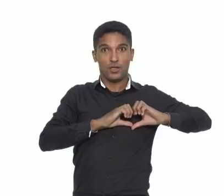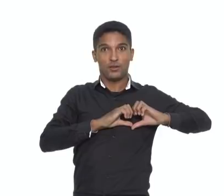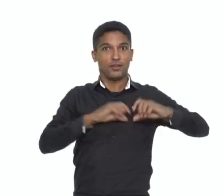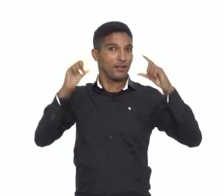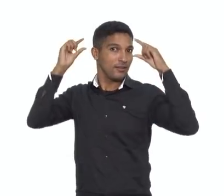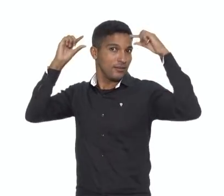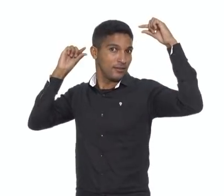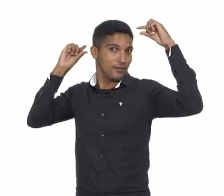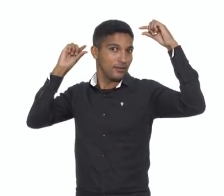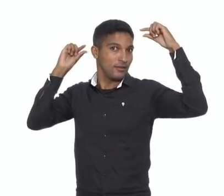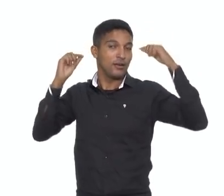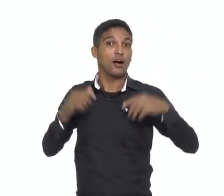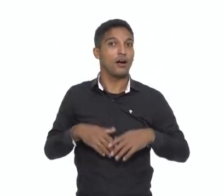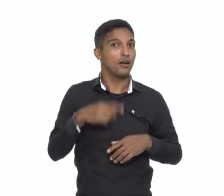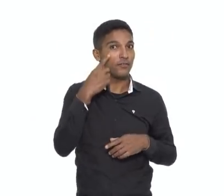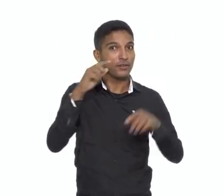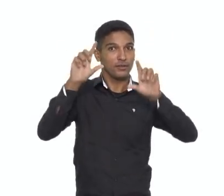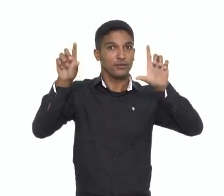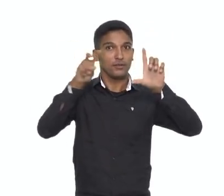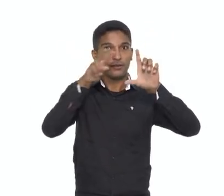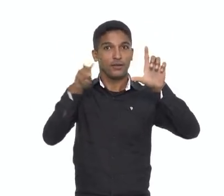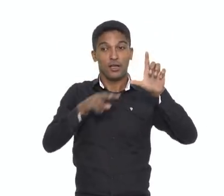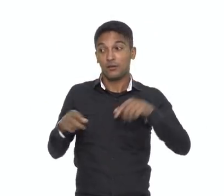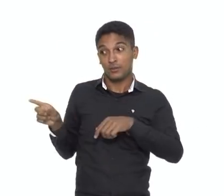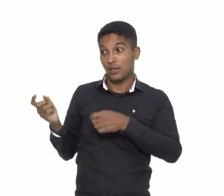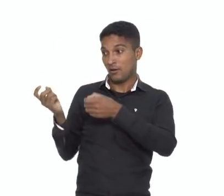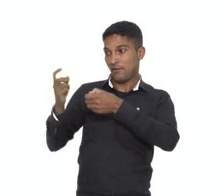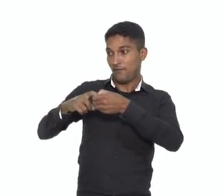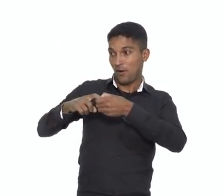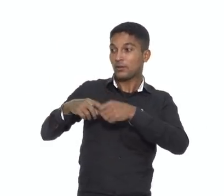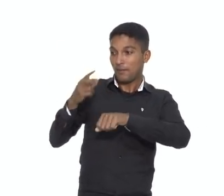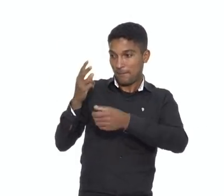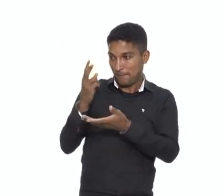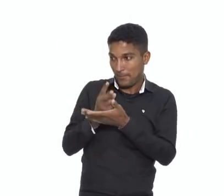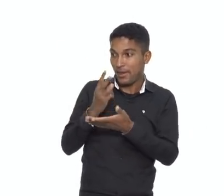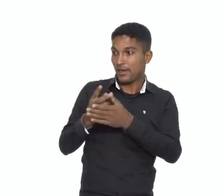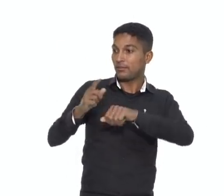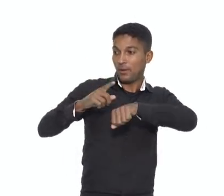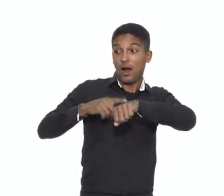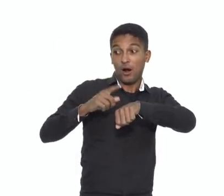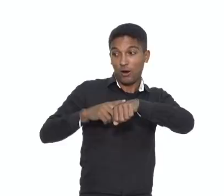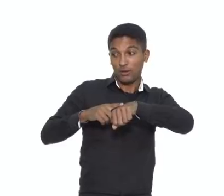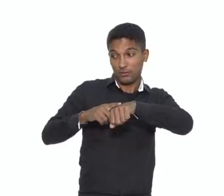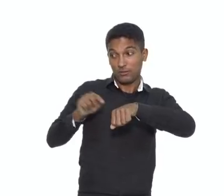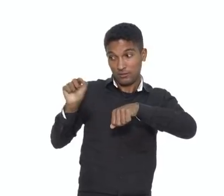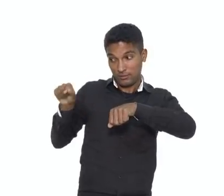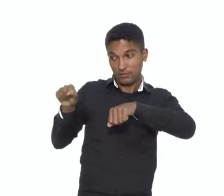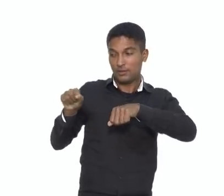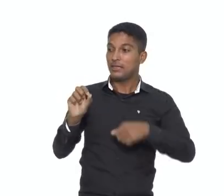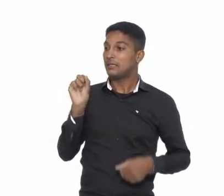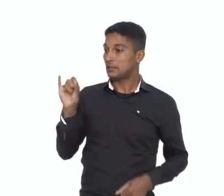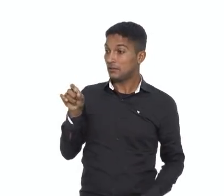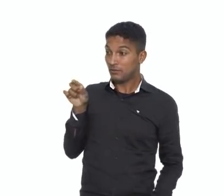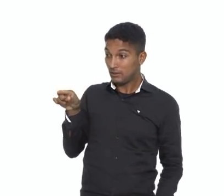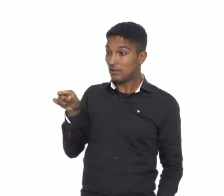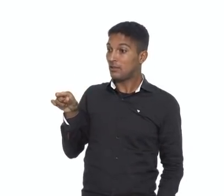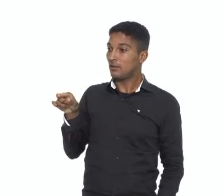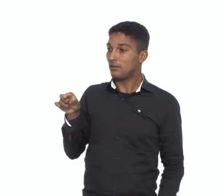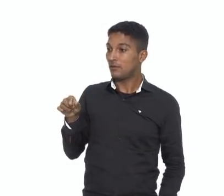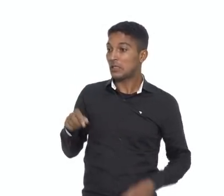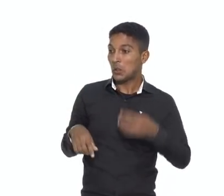raposa. Se tu vens, por exemplo, às 4 da tarde, desde as 3 eu começarei a ser